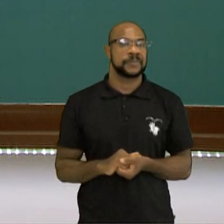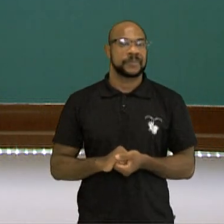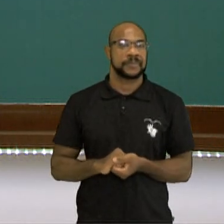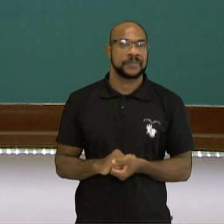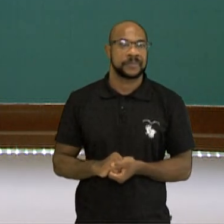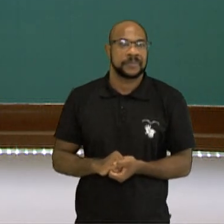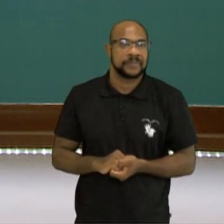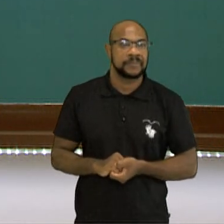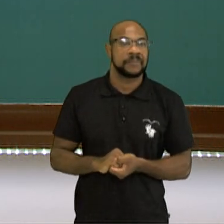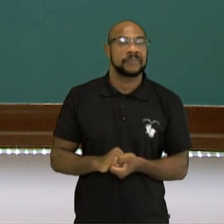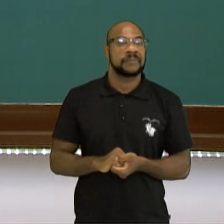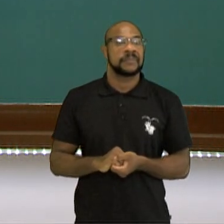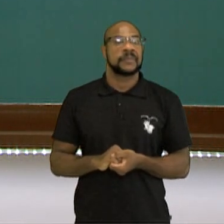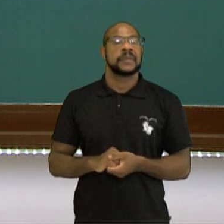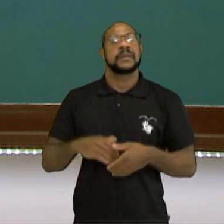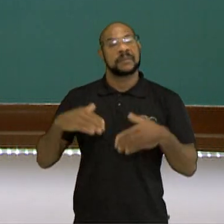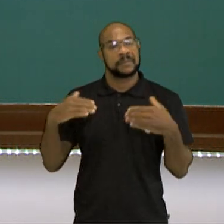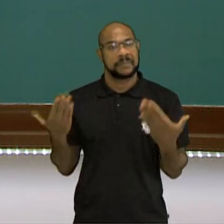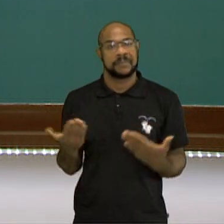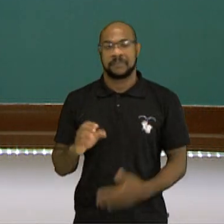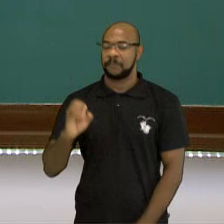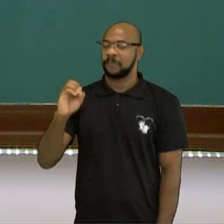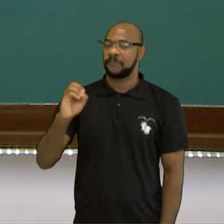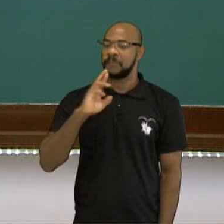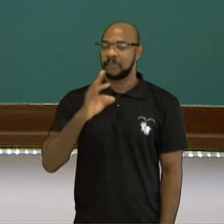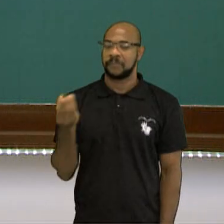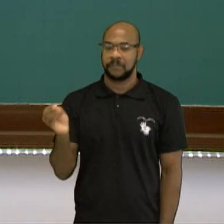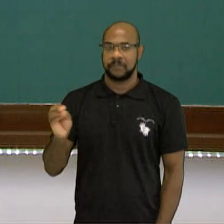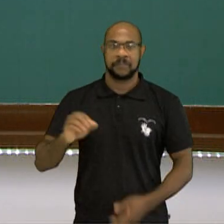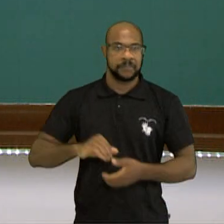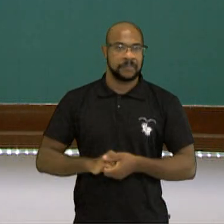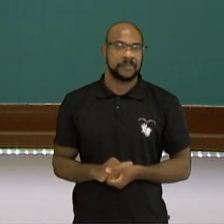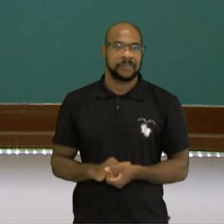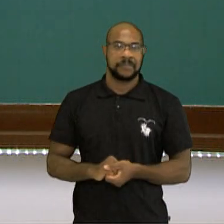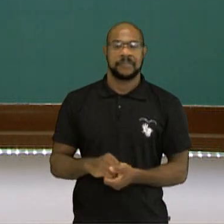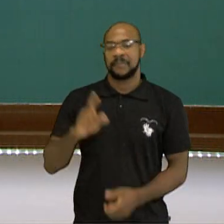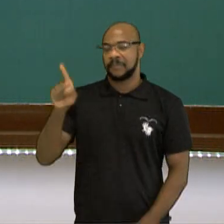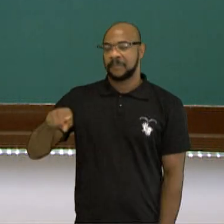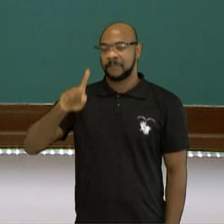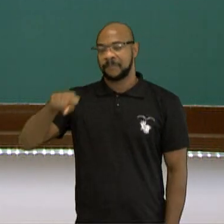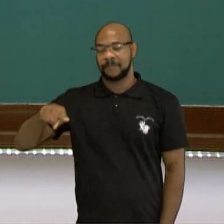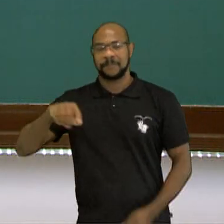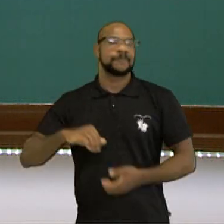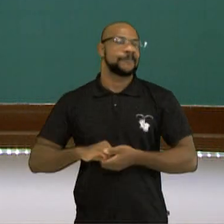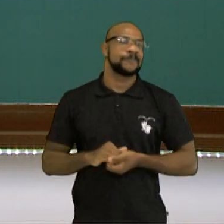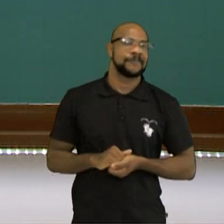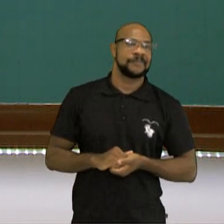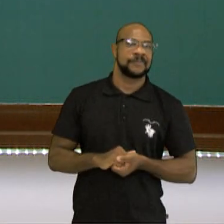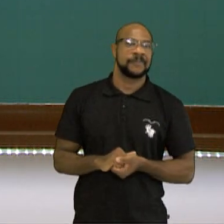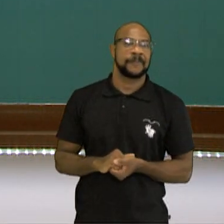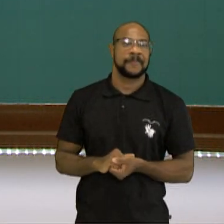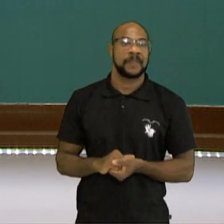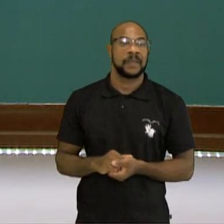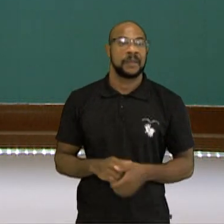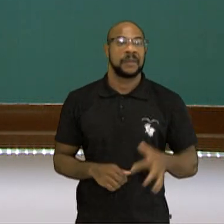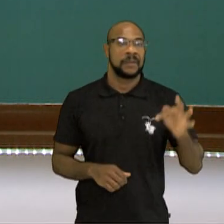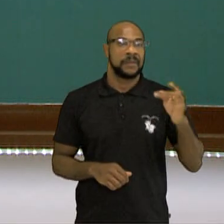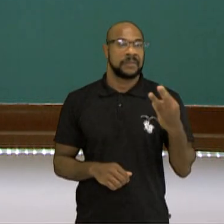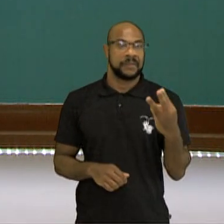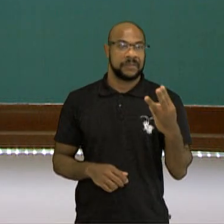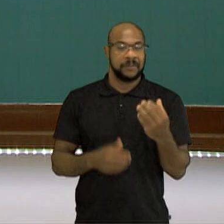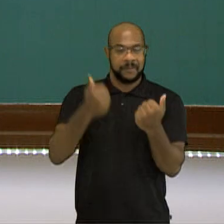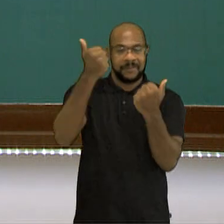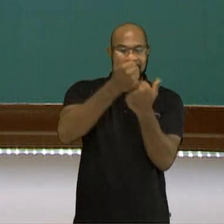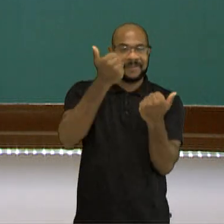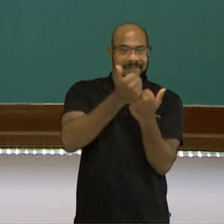qualquer outra coisa, 0 também elemento nulo da multiplicação. O 3 no lugar do